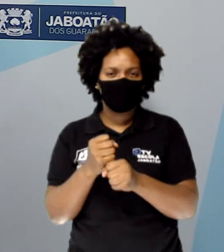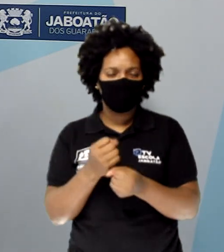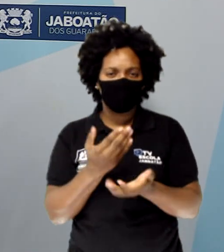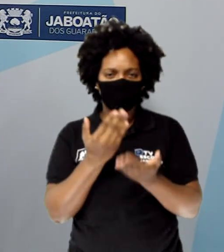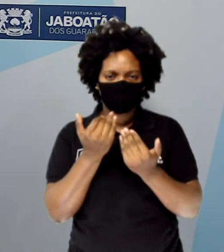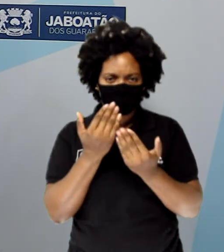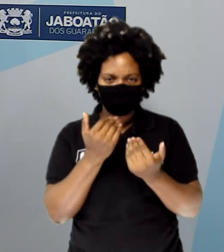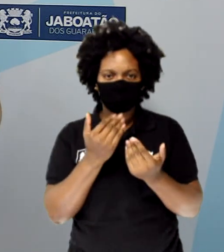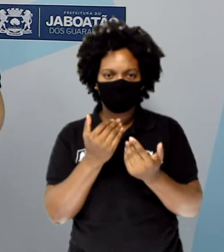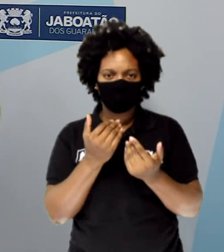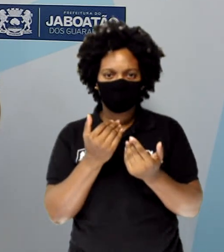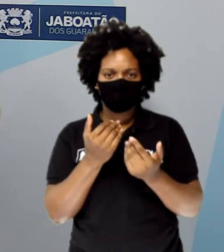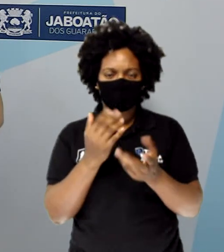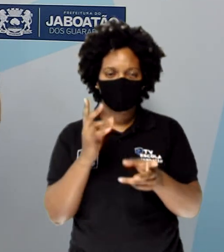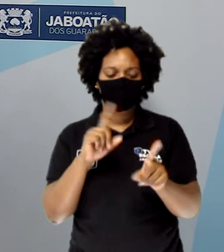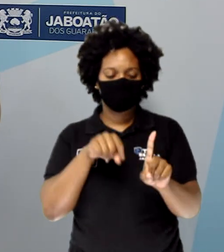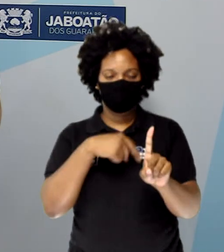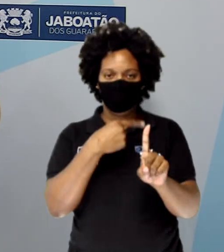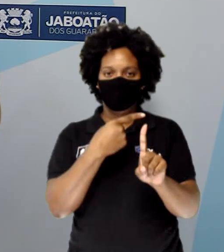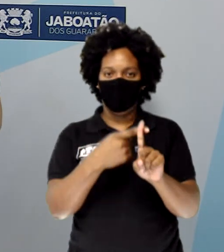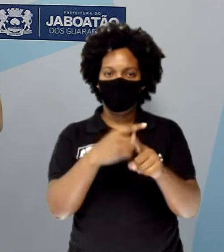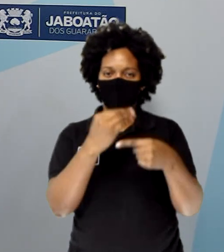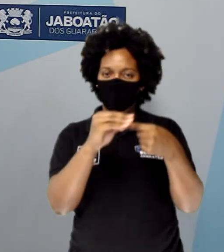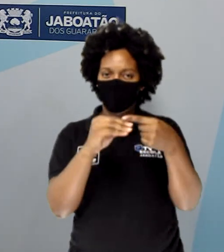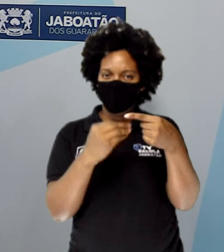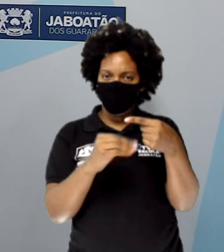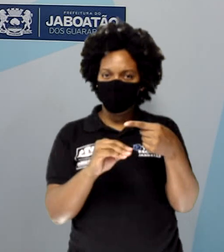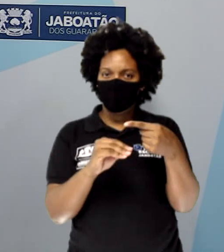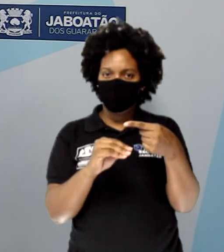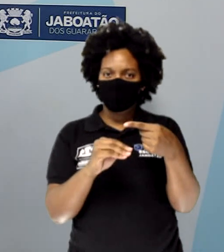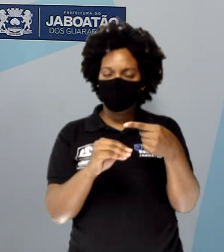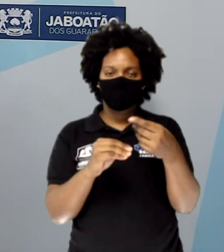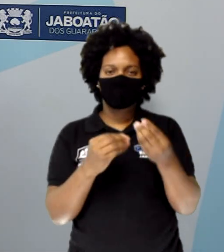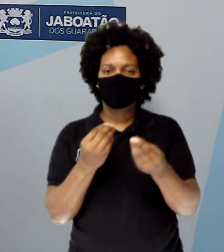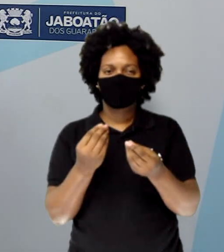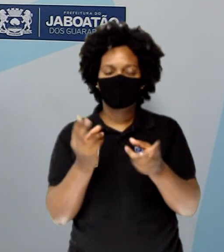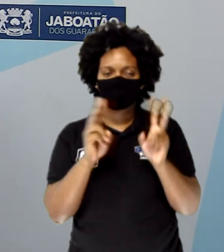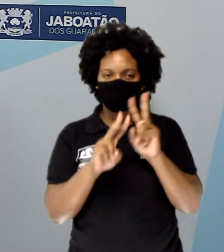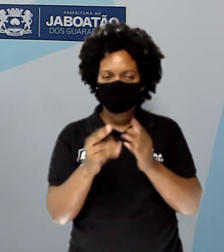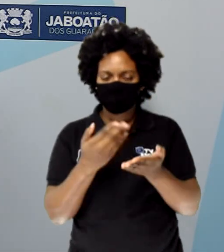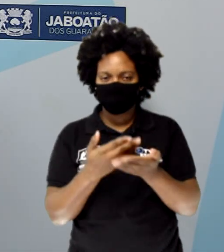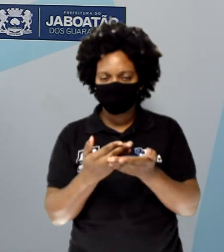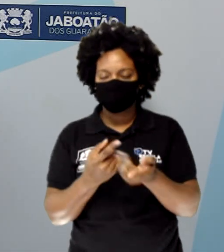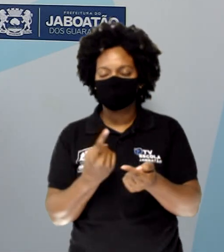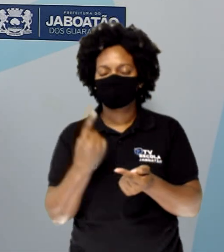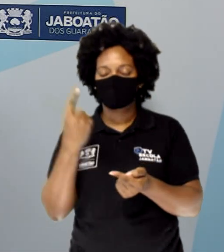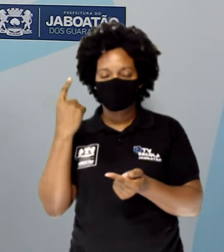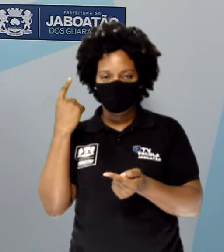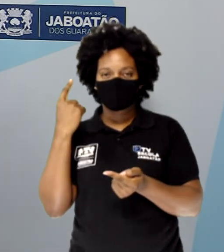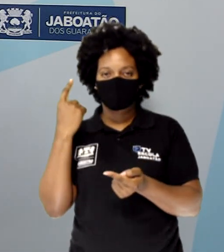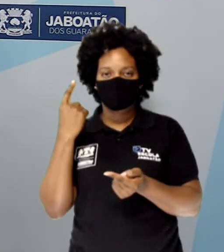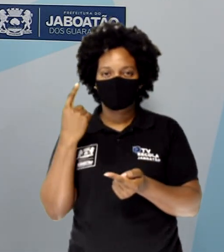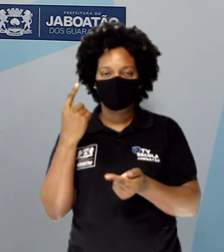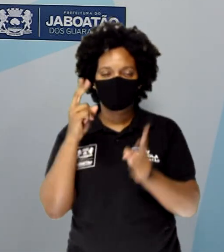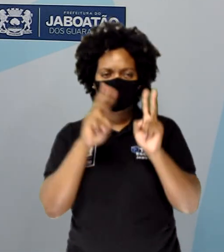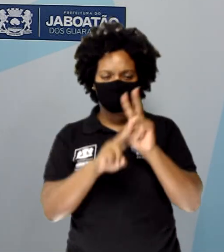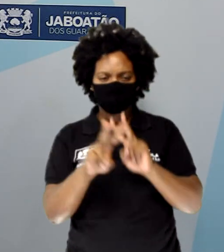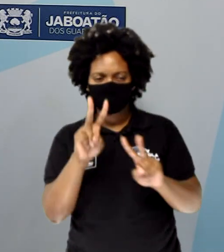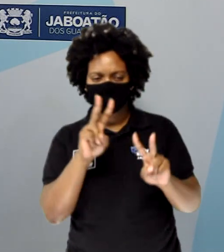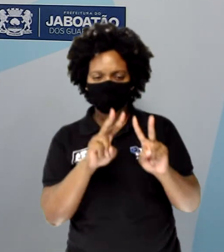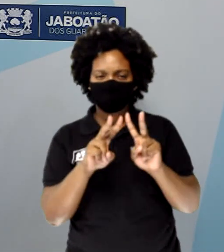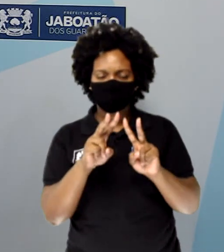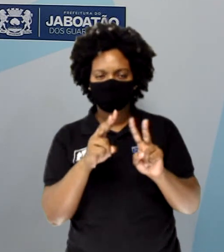dessa pizza, a gente vai fazer a soma dessas frações. Só que como a gente viu lá no comecinho das aulas anteriores, visualmente a gente já